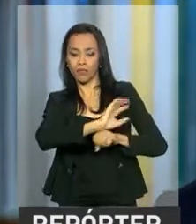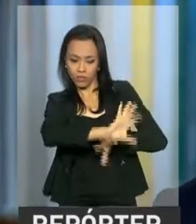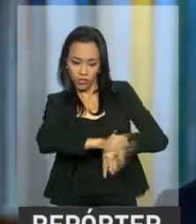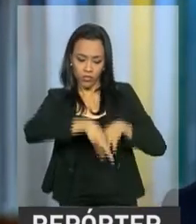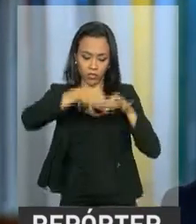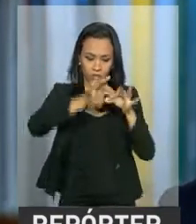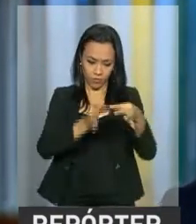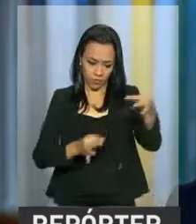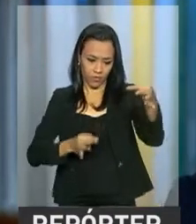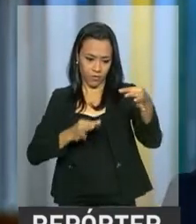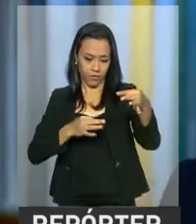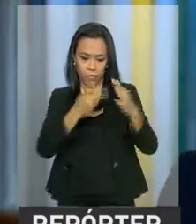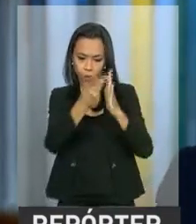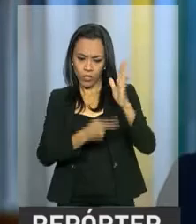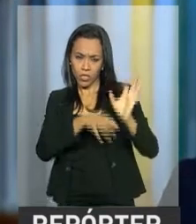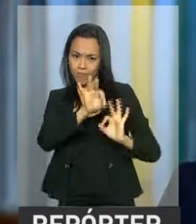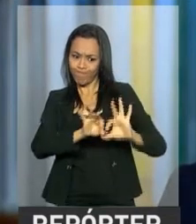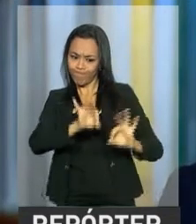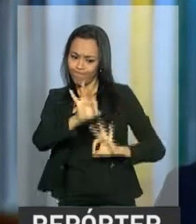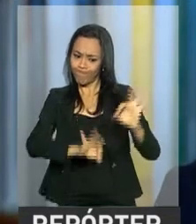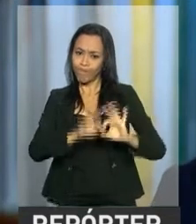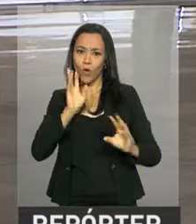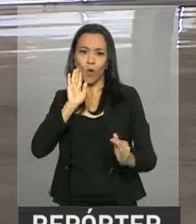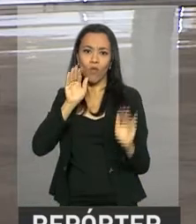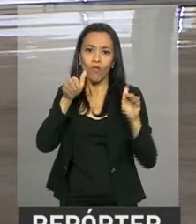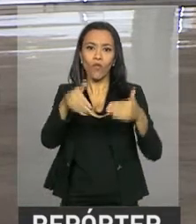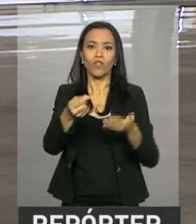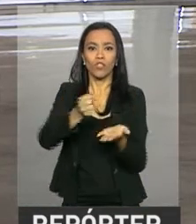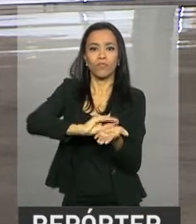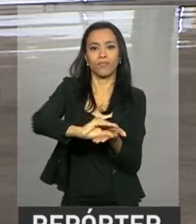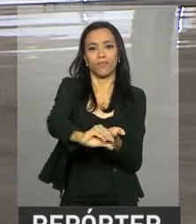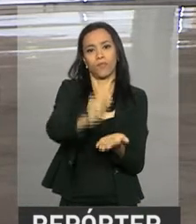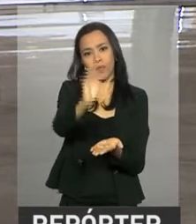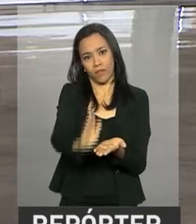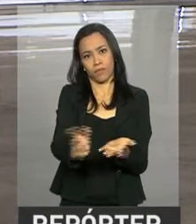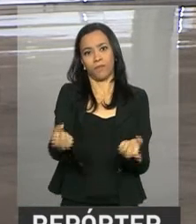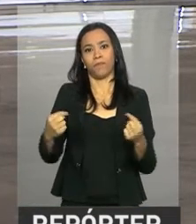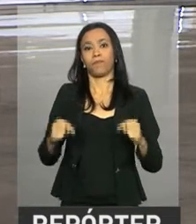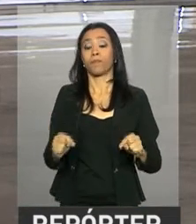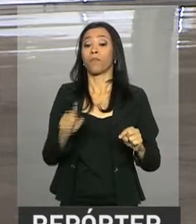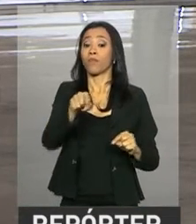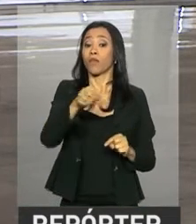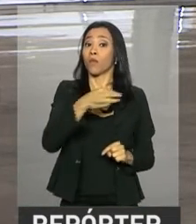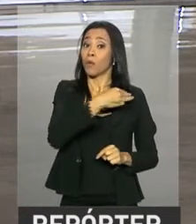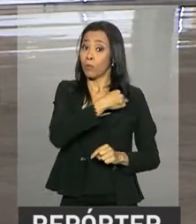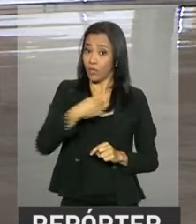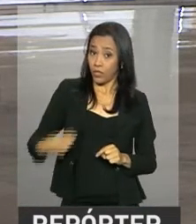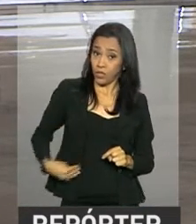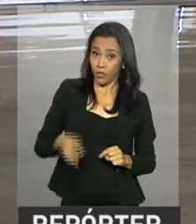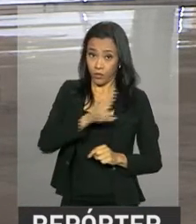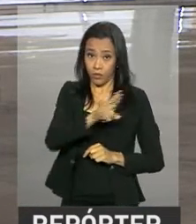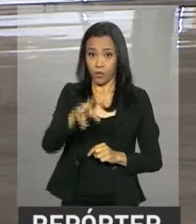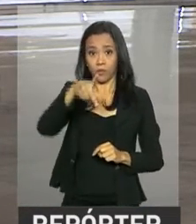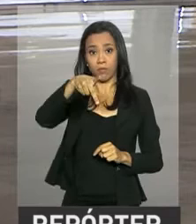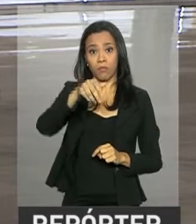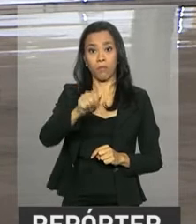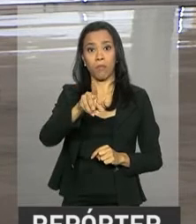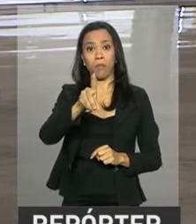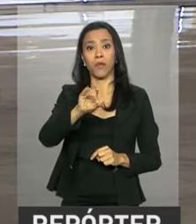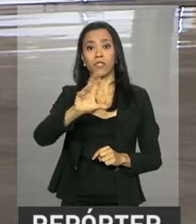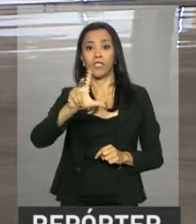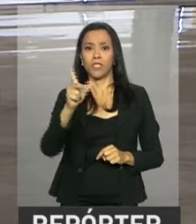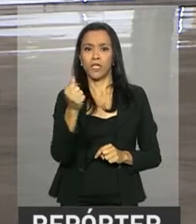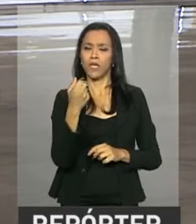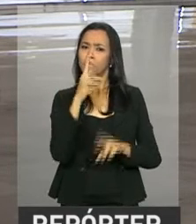atualizar fazer os seus planos para investir no brasil já o ministro chefe da casa civil eliseu padilha espera que os deputados